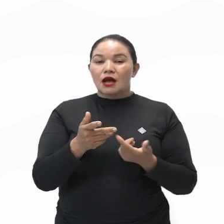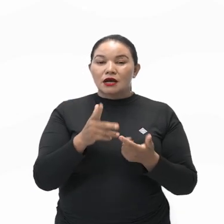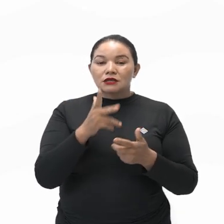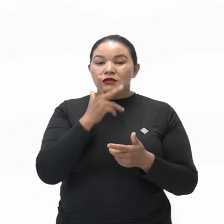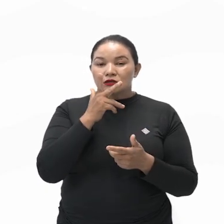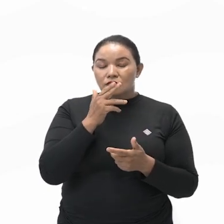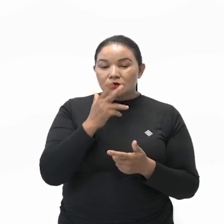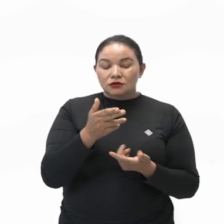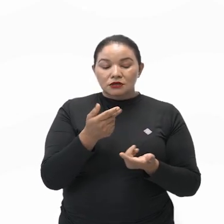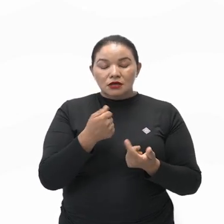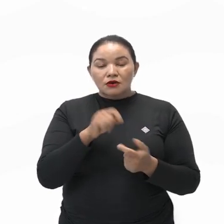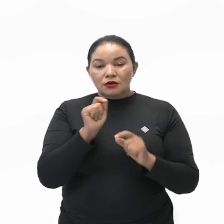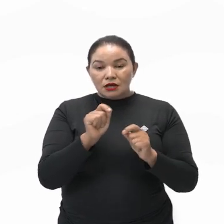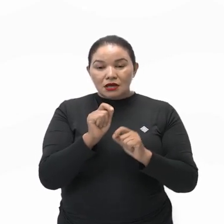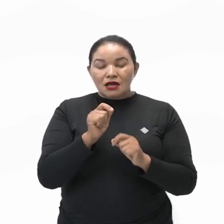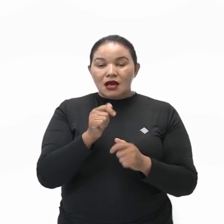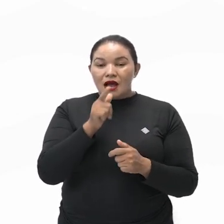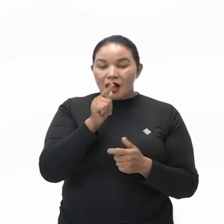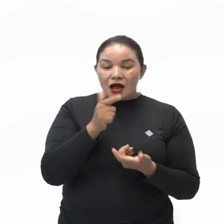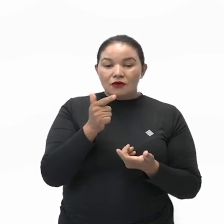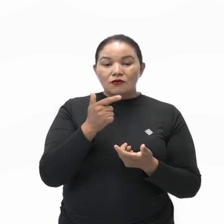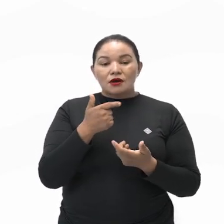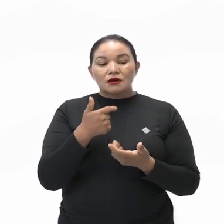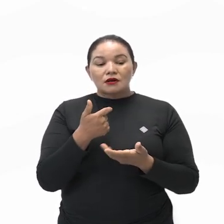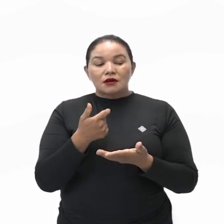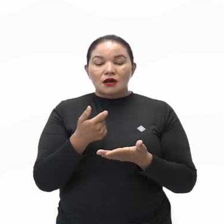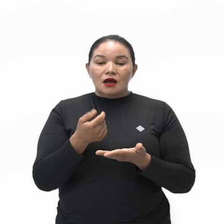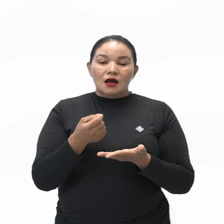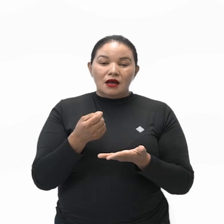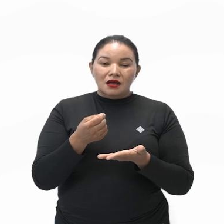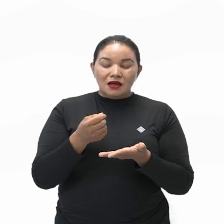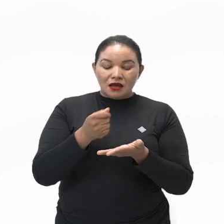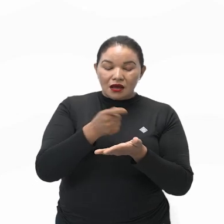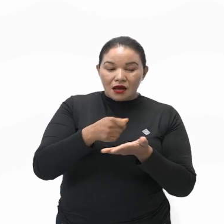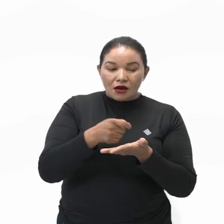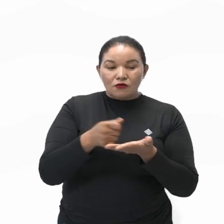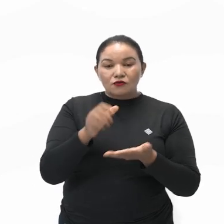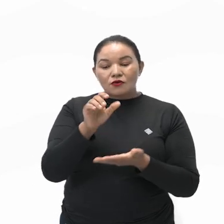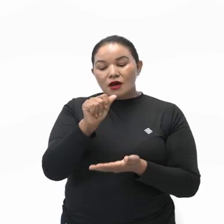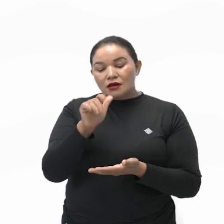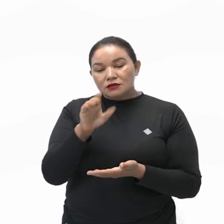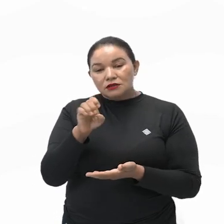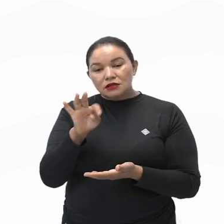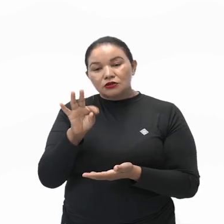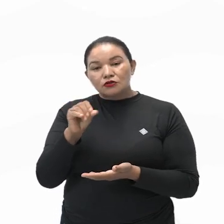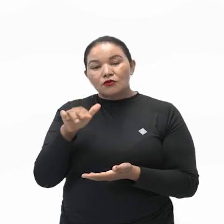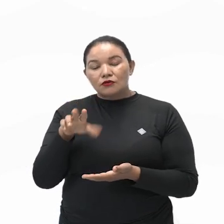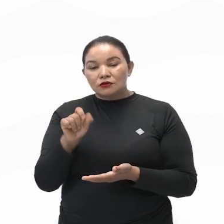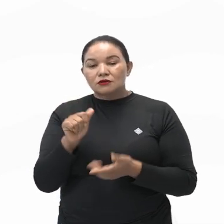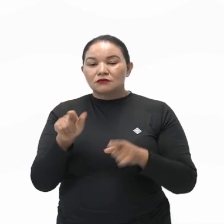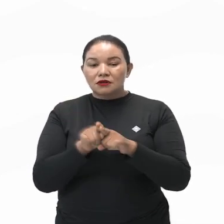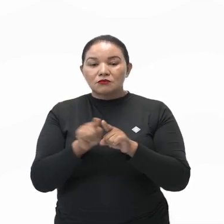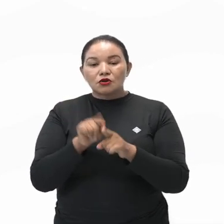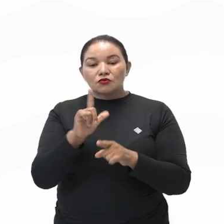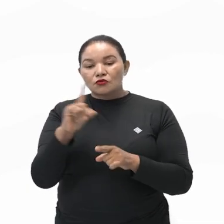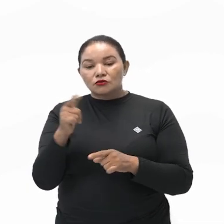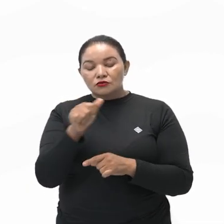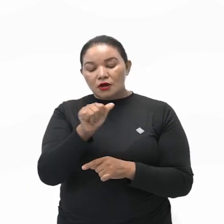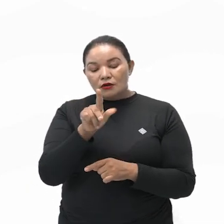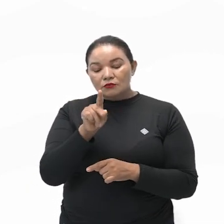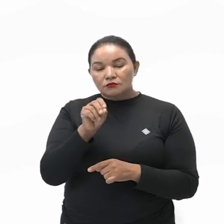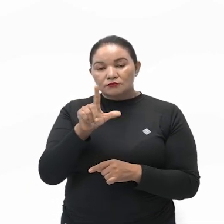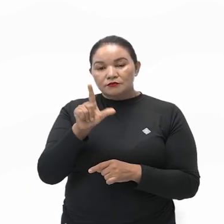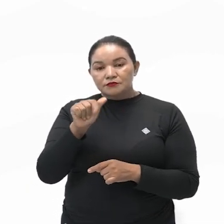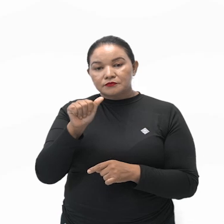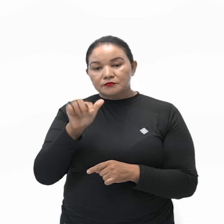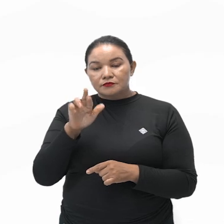água, álcool, tá? Cetona. E também temos aí substâncias que são apolares, como o óleo, que a gente